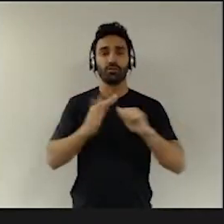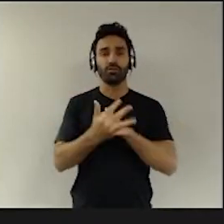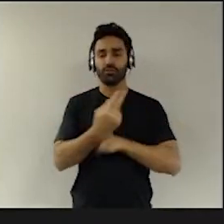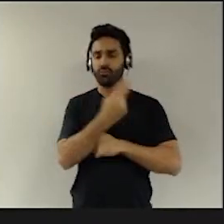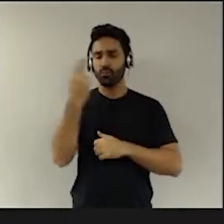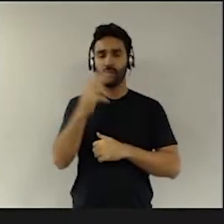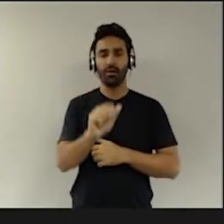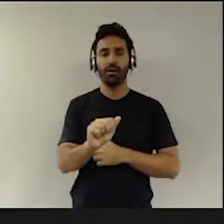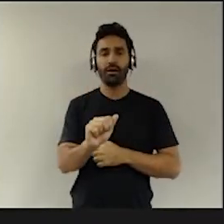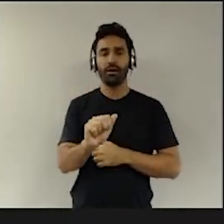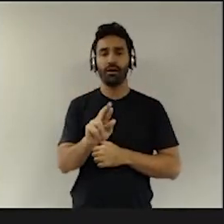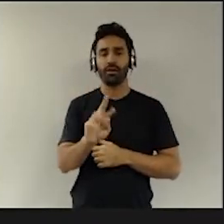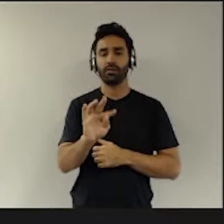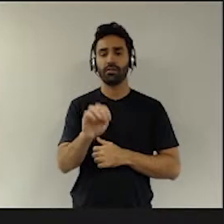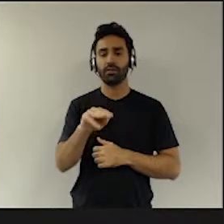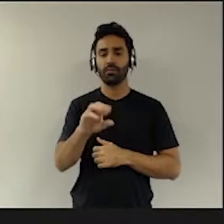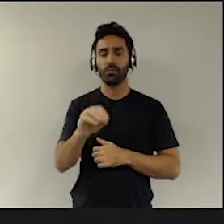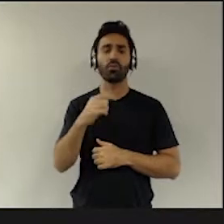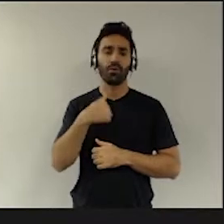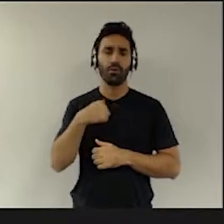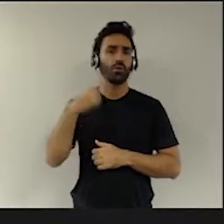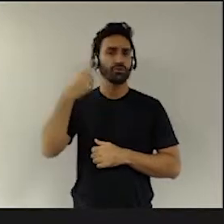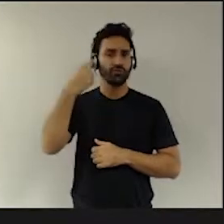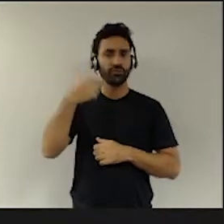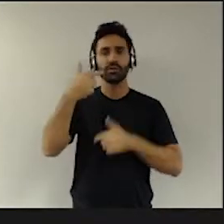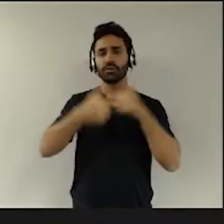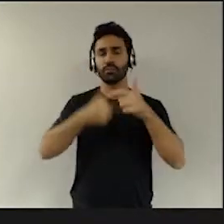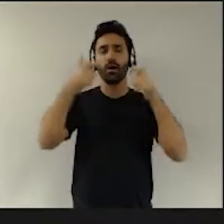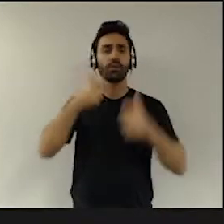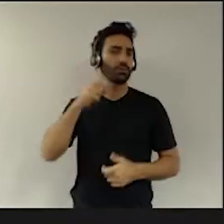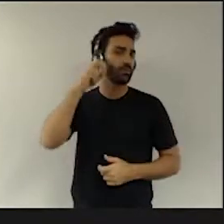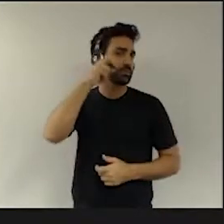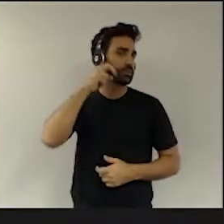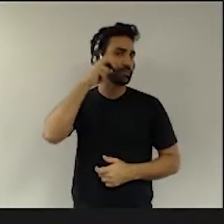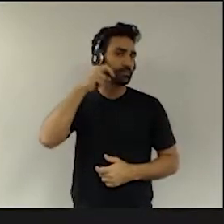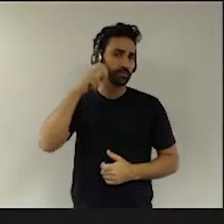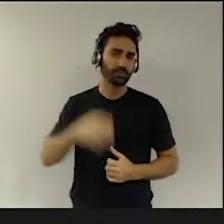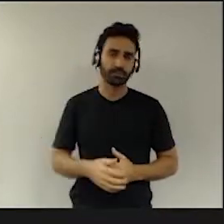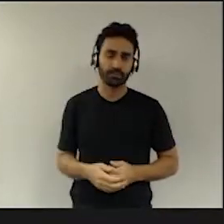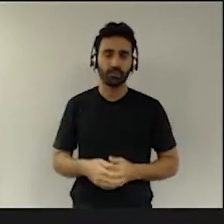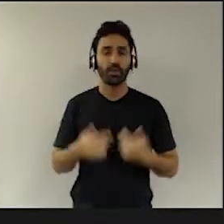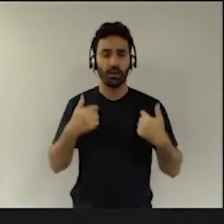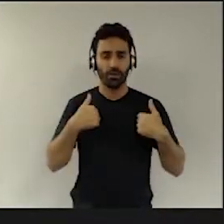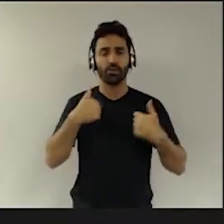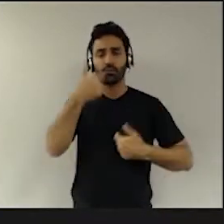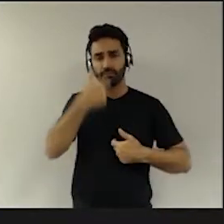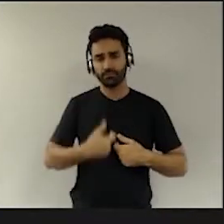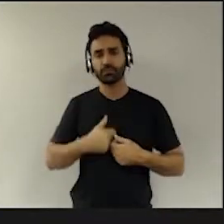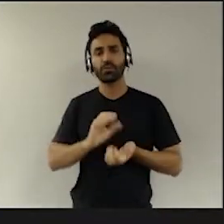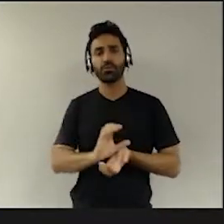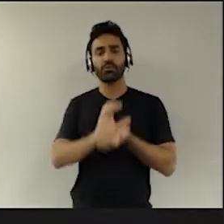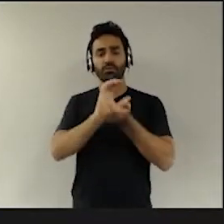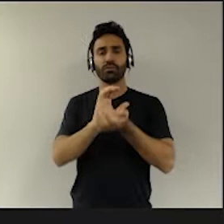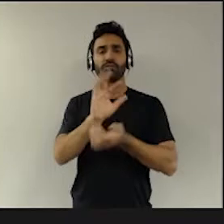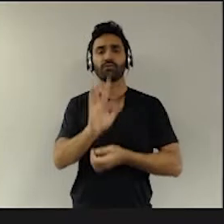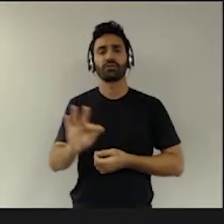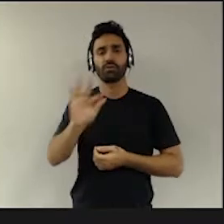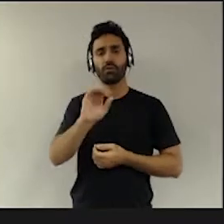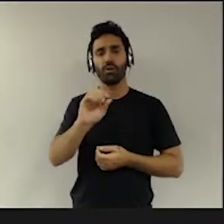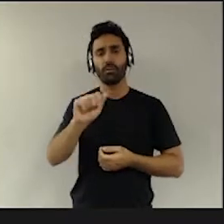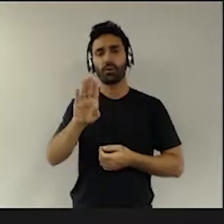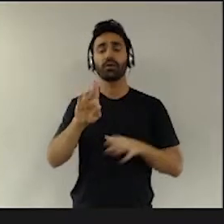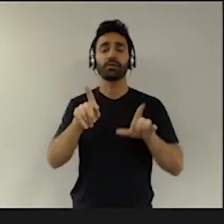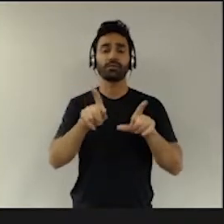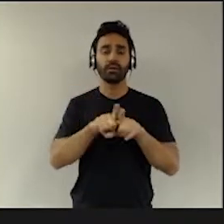Artêmio Azevedo, sou advogado militante em Natal, no Rio Grande do Norte, sou conselheiro federal da OAB e